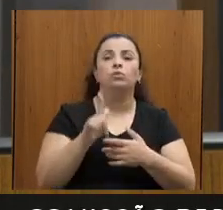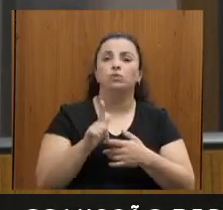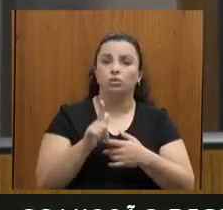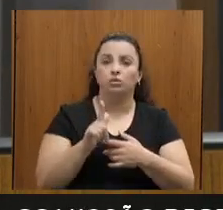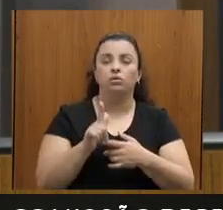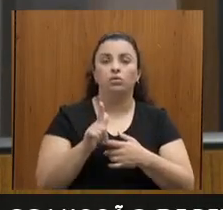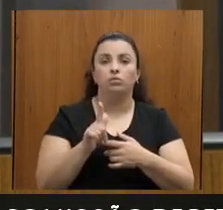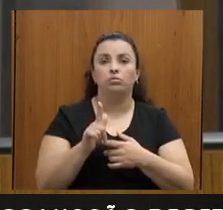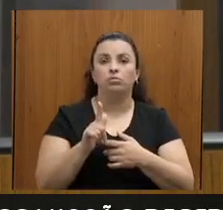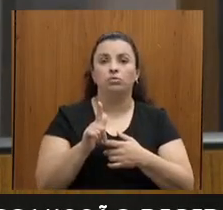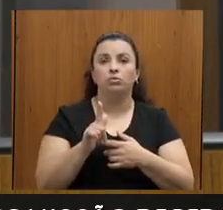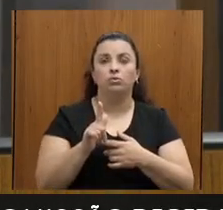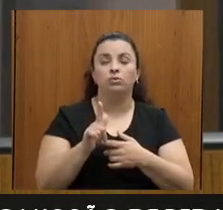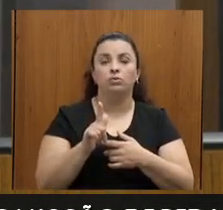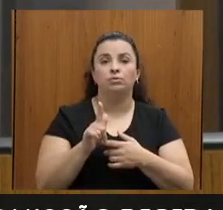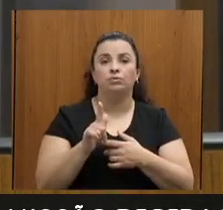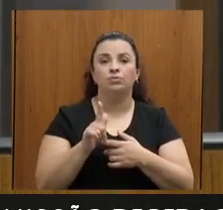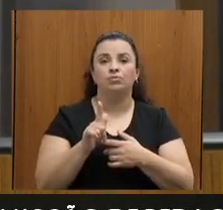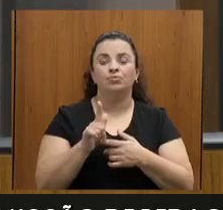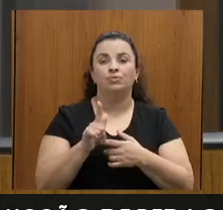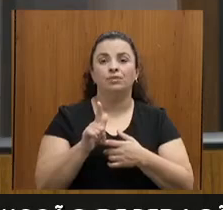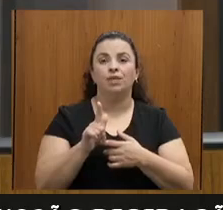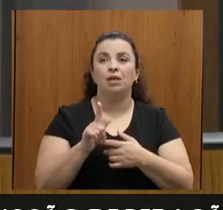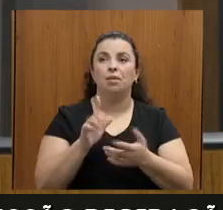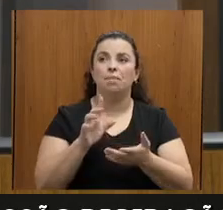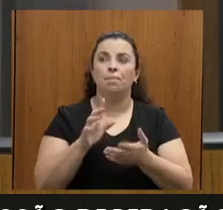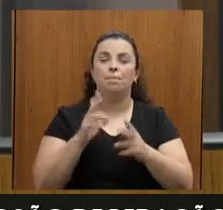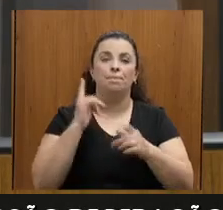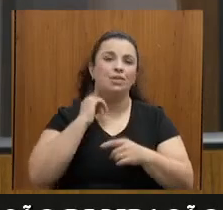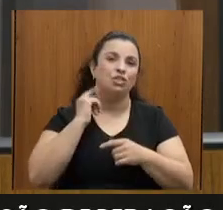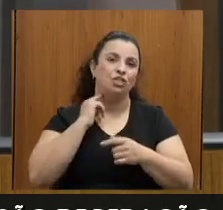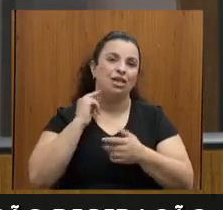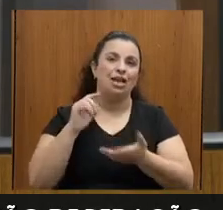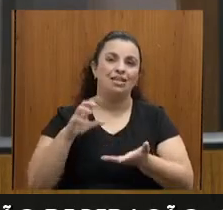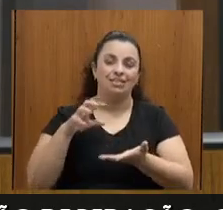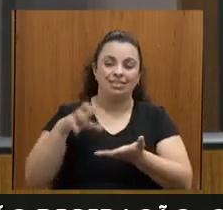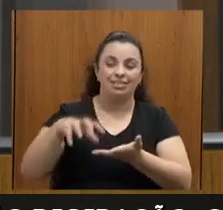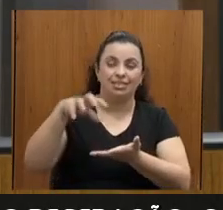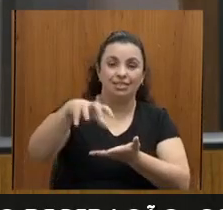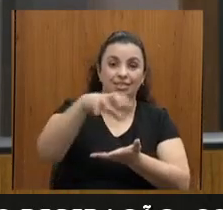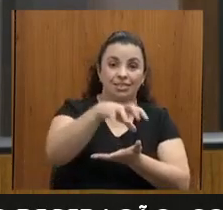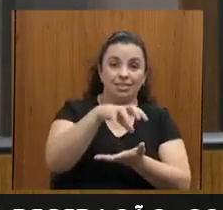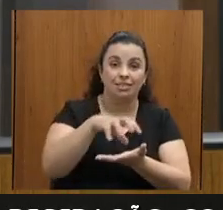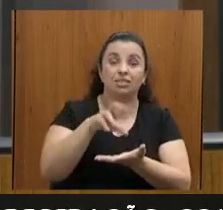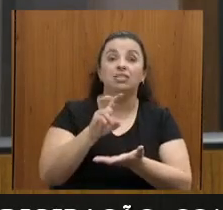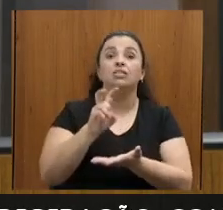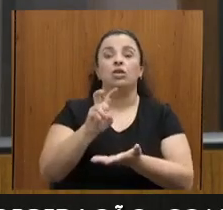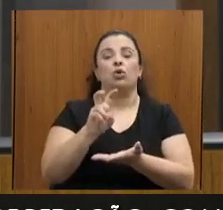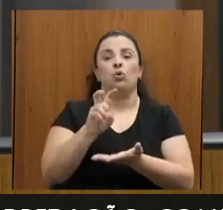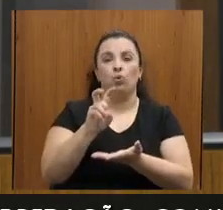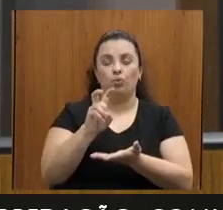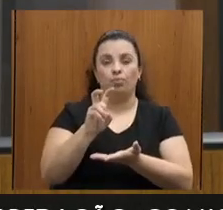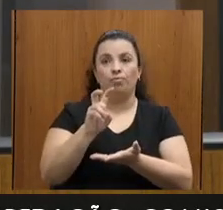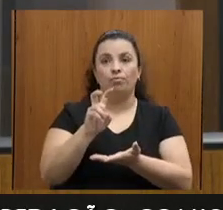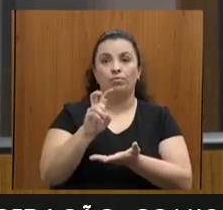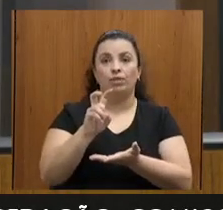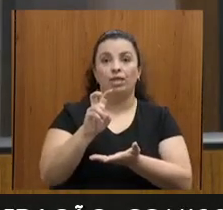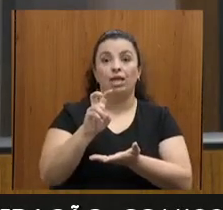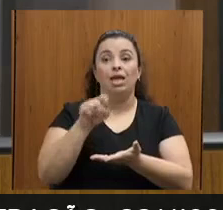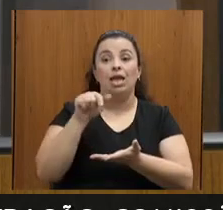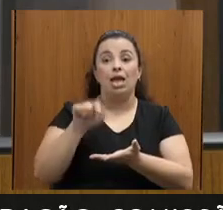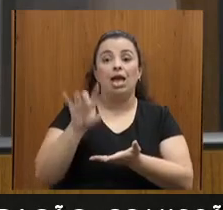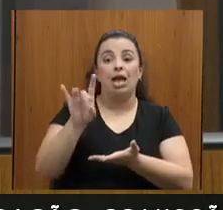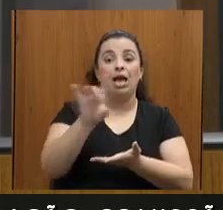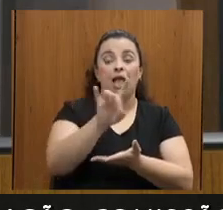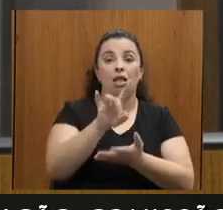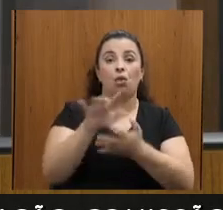dividir Minas em cinco regiões e fizemos algumas audiências. e nessas audiências